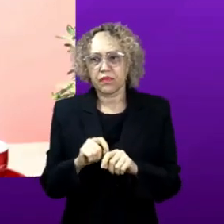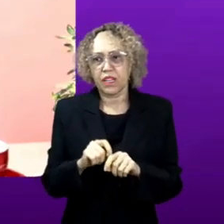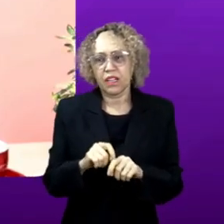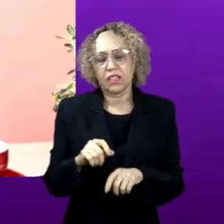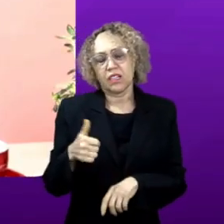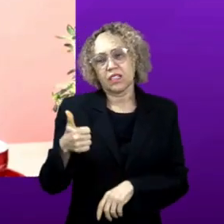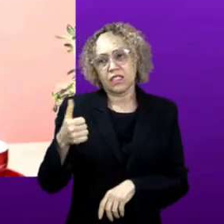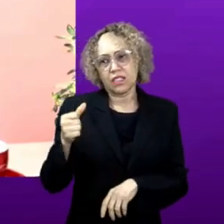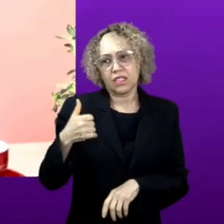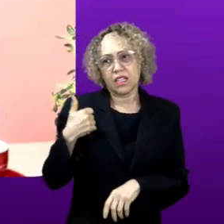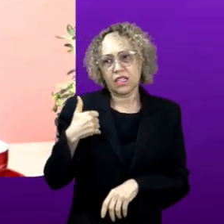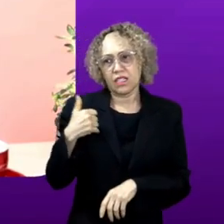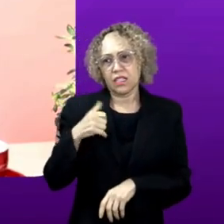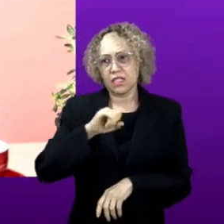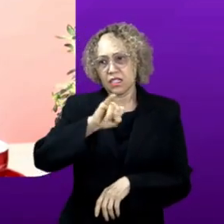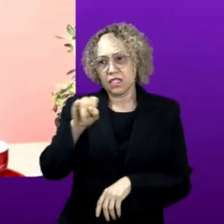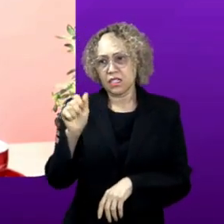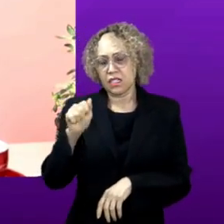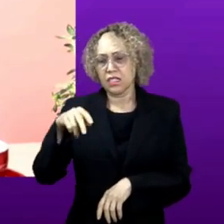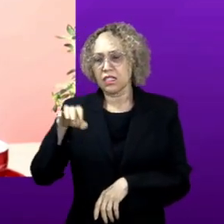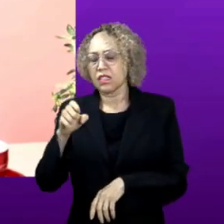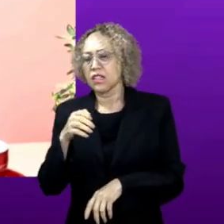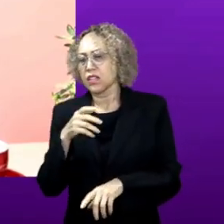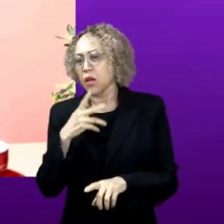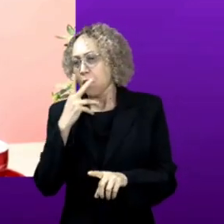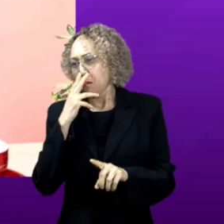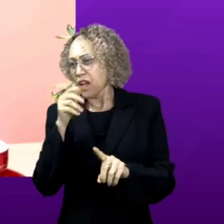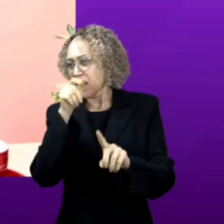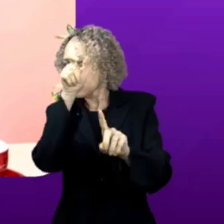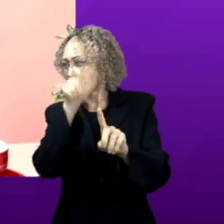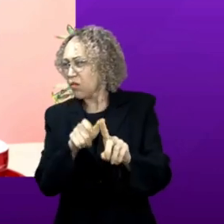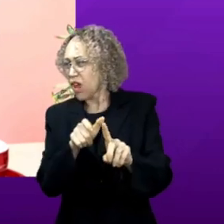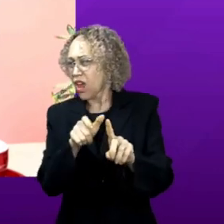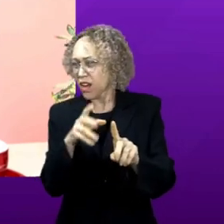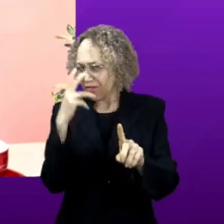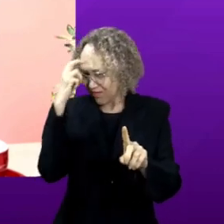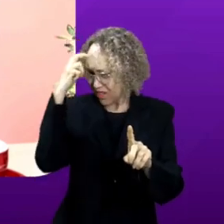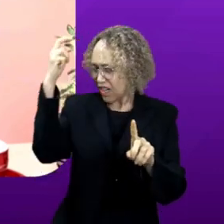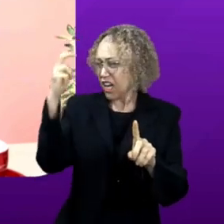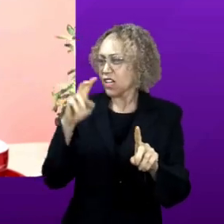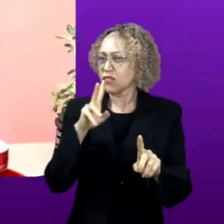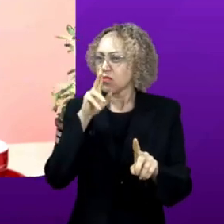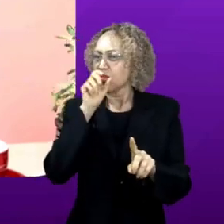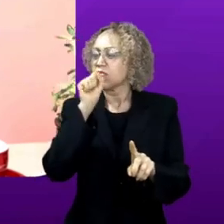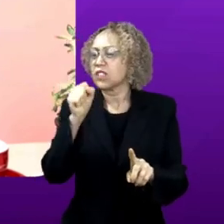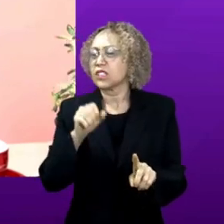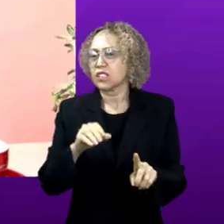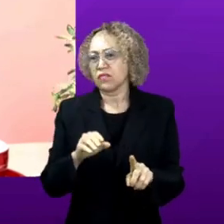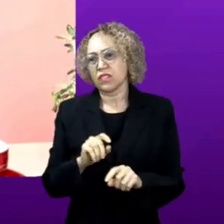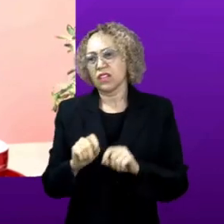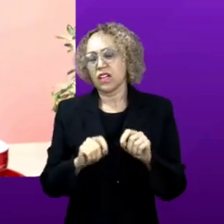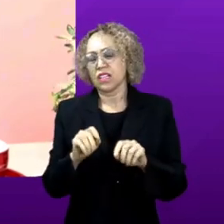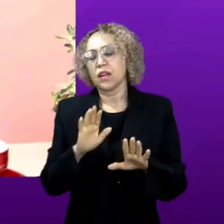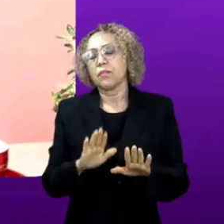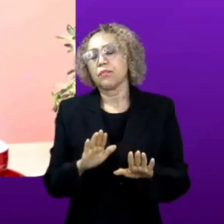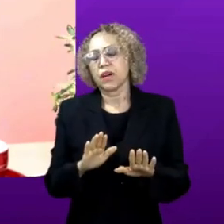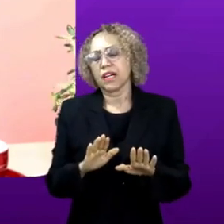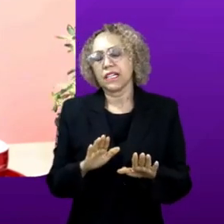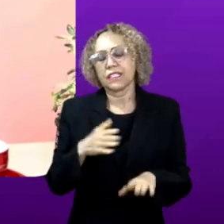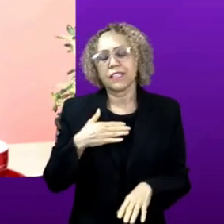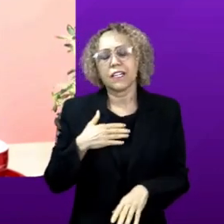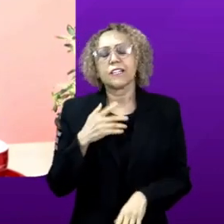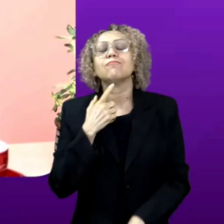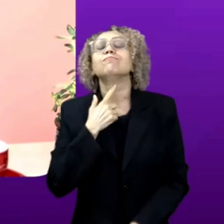que mais se parece com ele em talento e força de vontade. Mas na idade em que Benjamin saiu de casa para abrir seu próprio